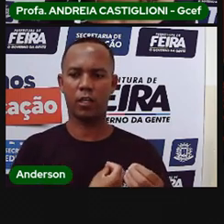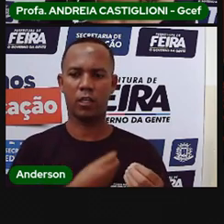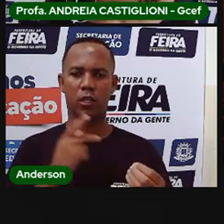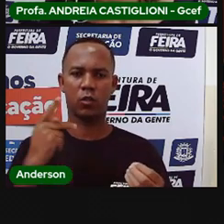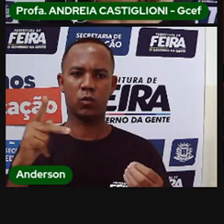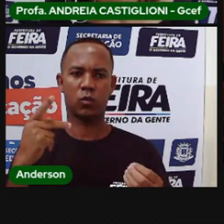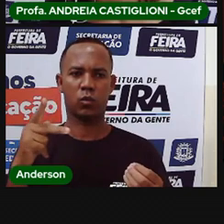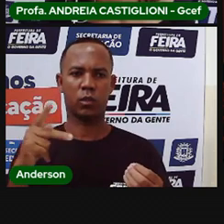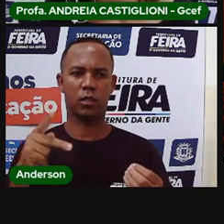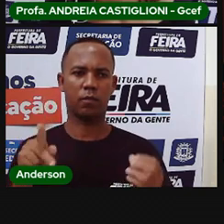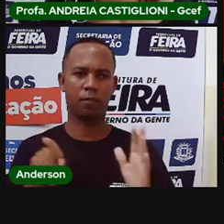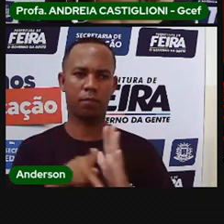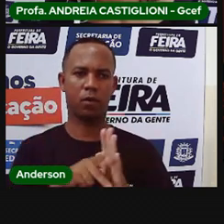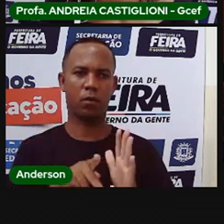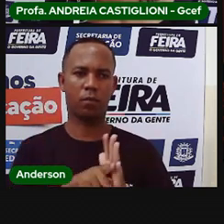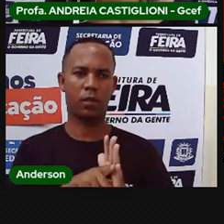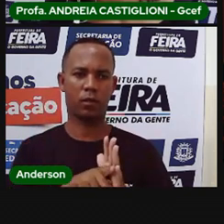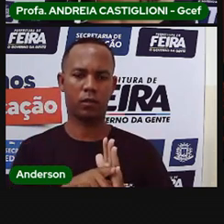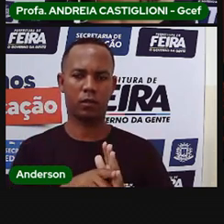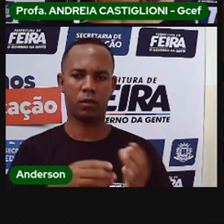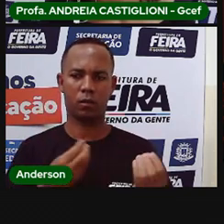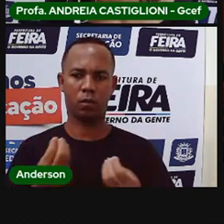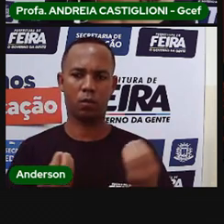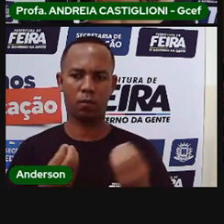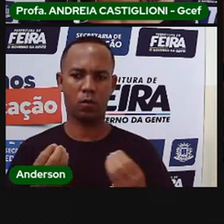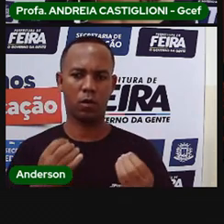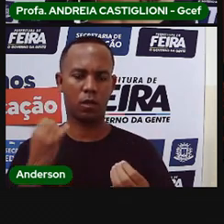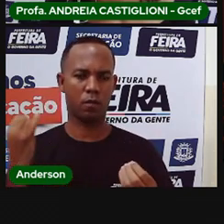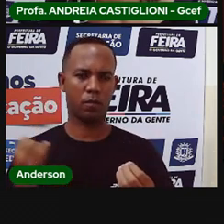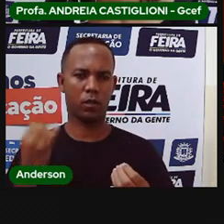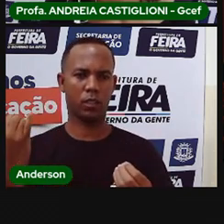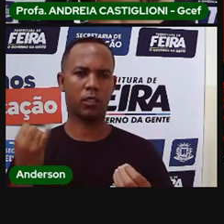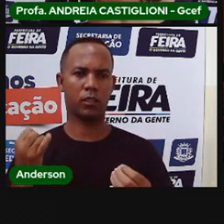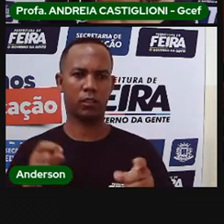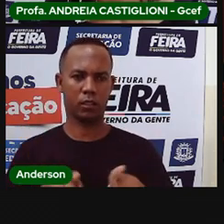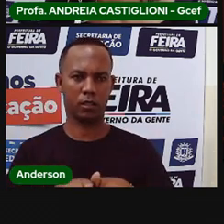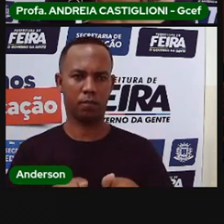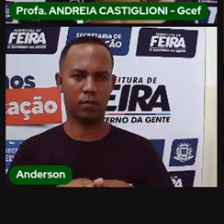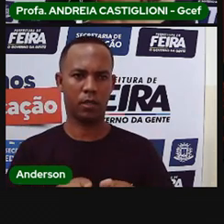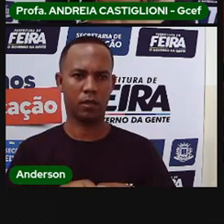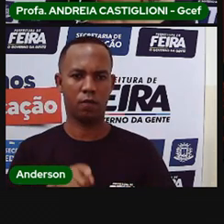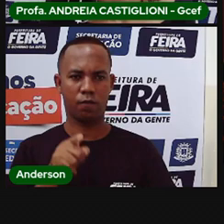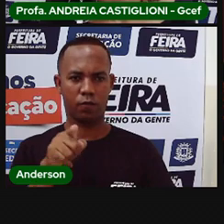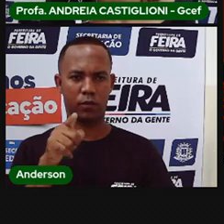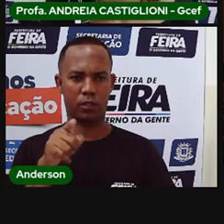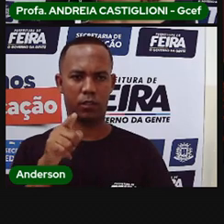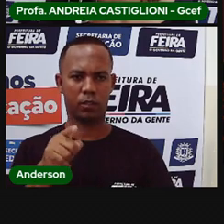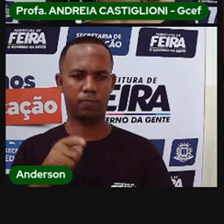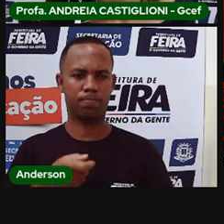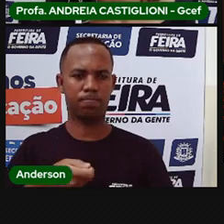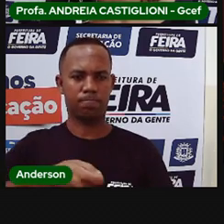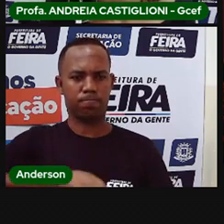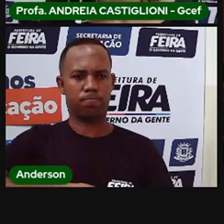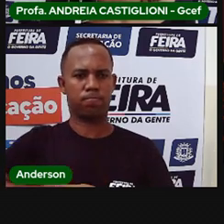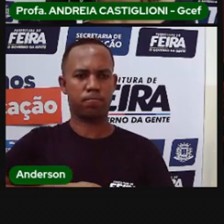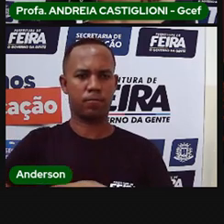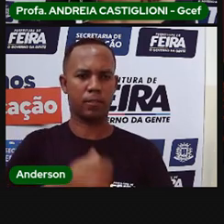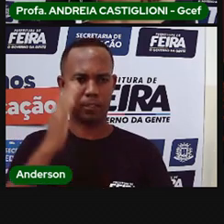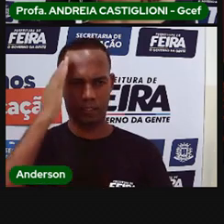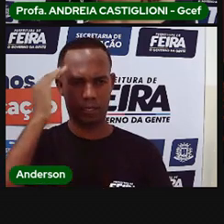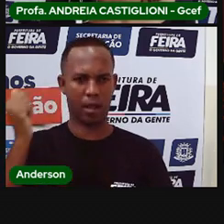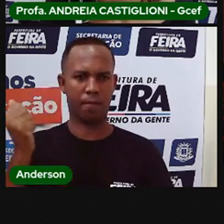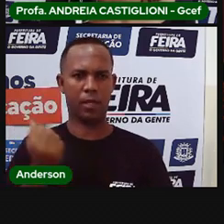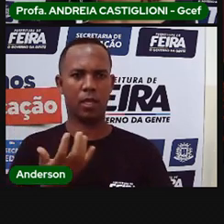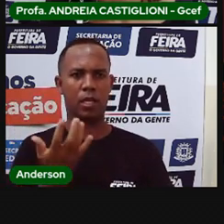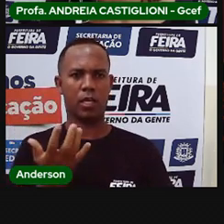autonomia em você. Isso gera também uma autoridade. Quando você se posiciona, você sabe o que você